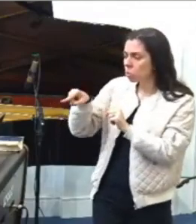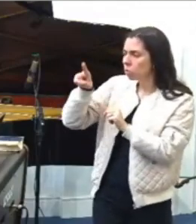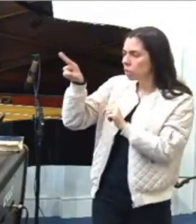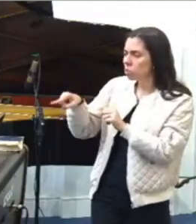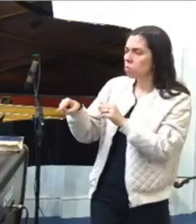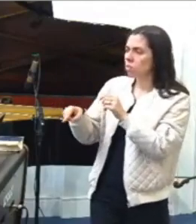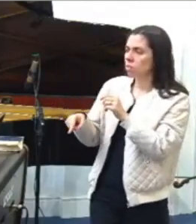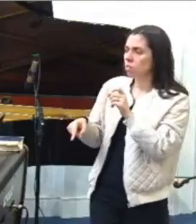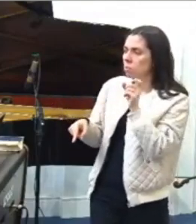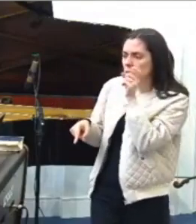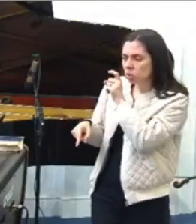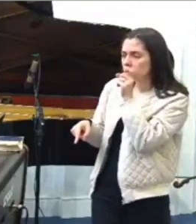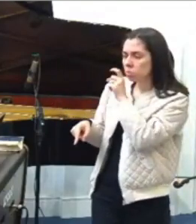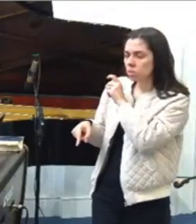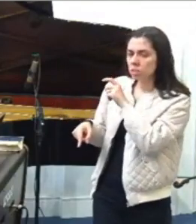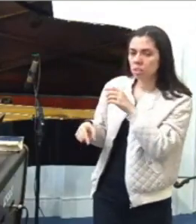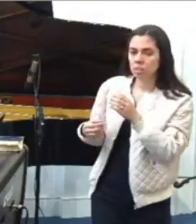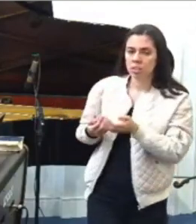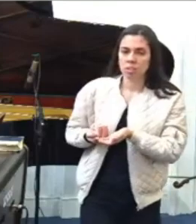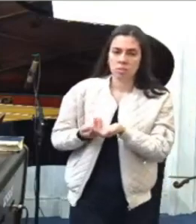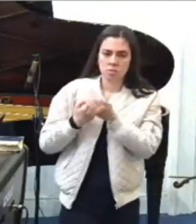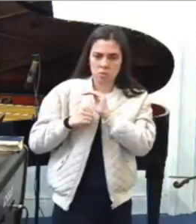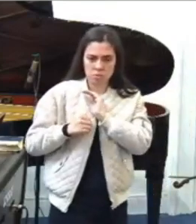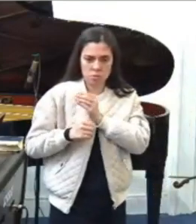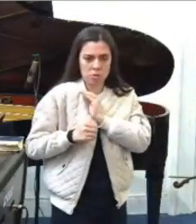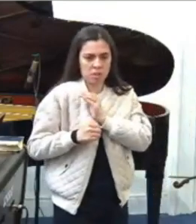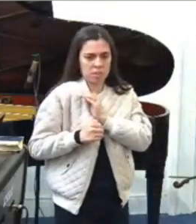morte eterna. Por quê?